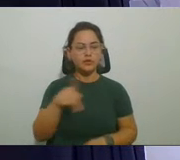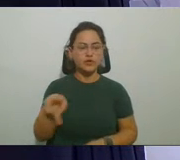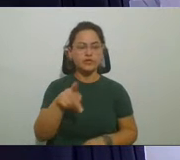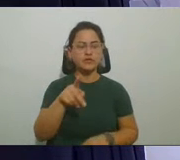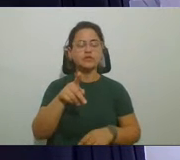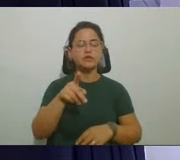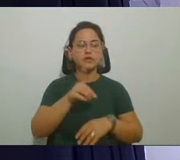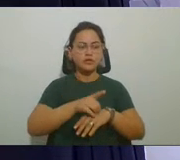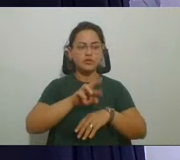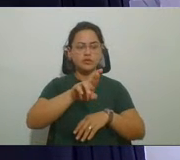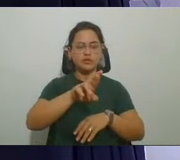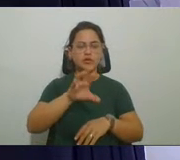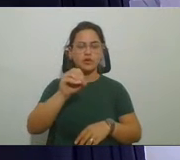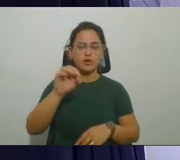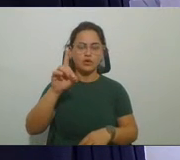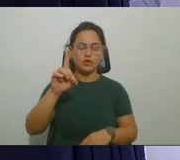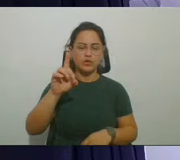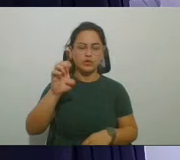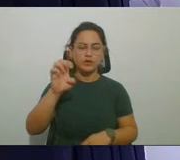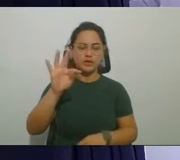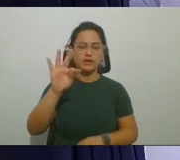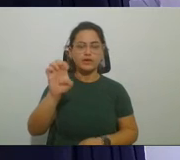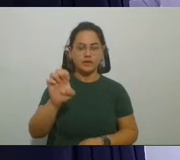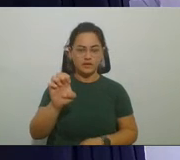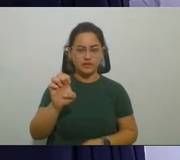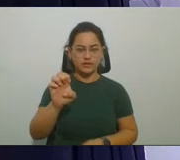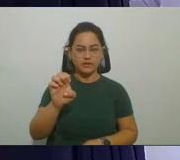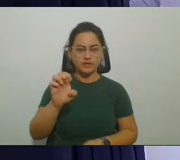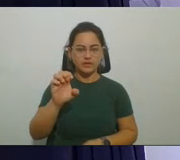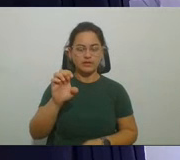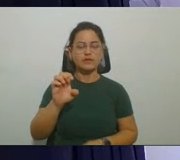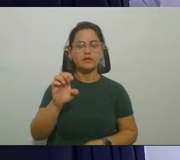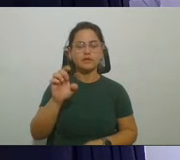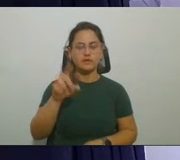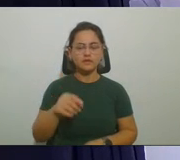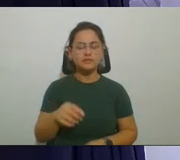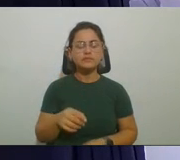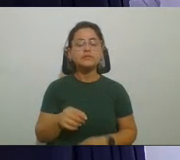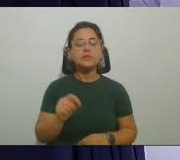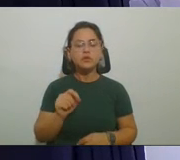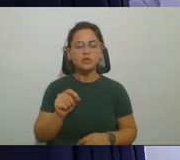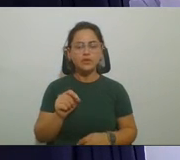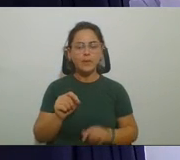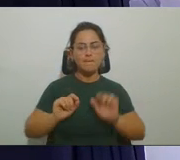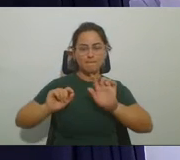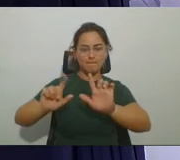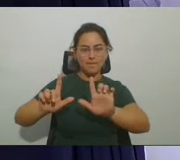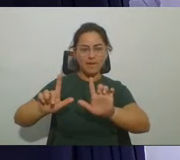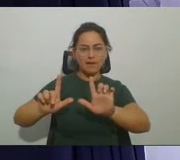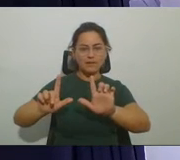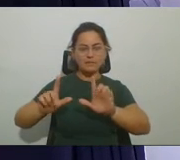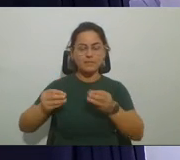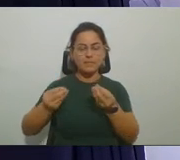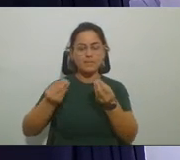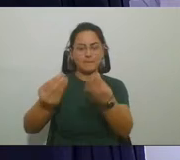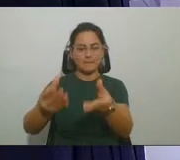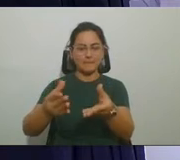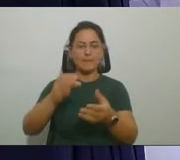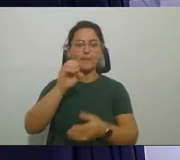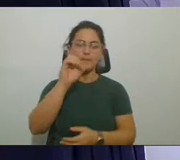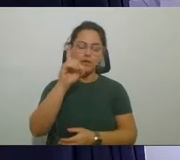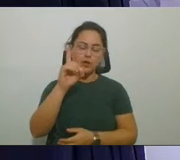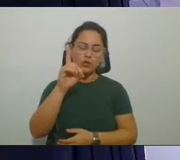doutoranda Odete Angelina Calderan, entregando-lhe uma placa, e a secretária do